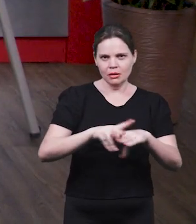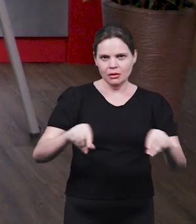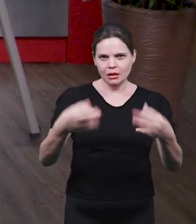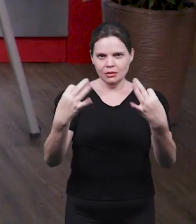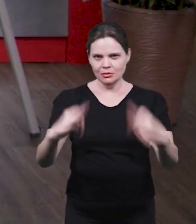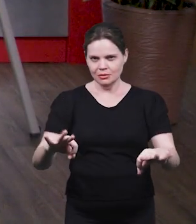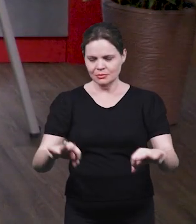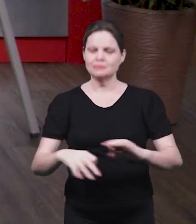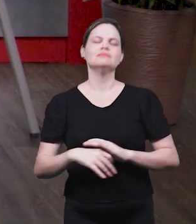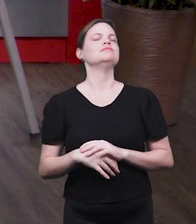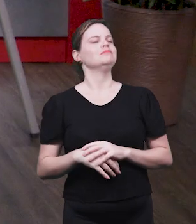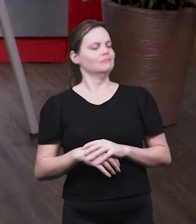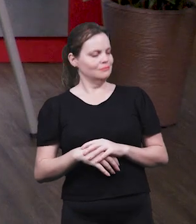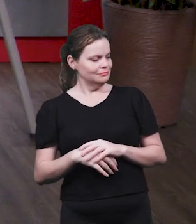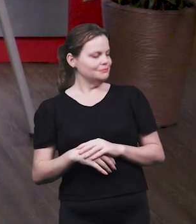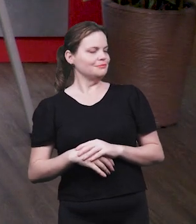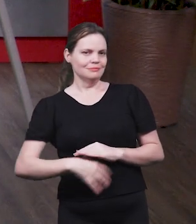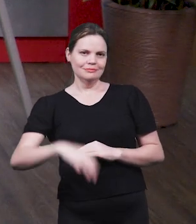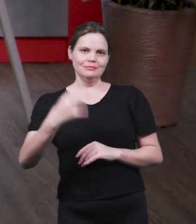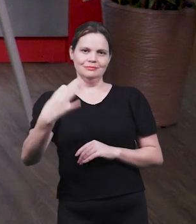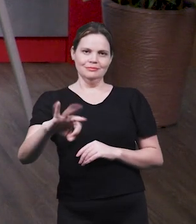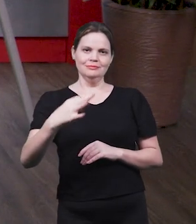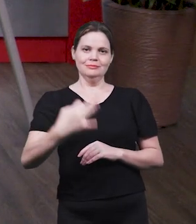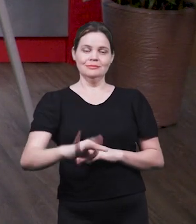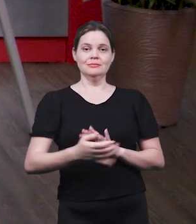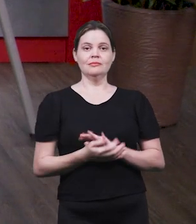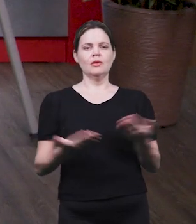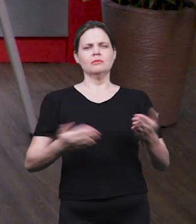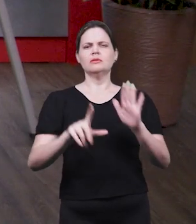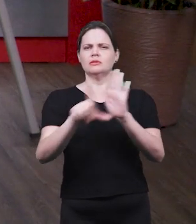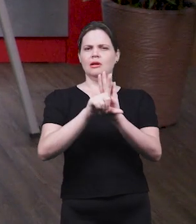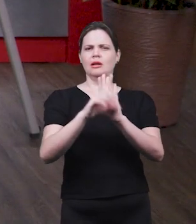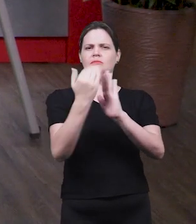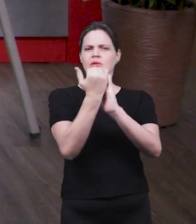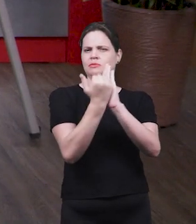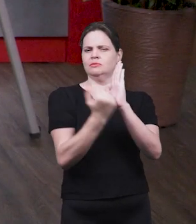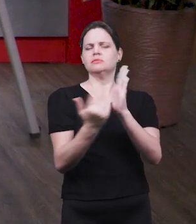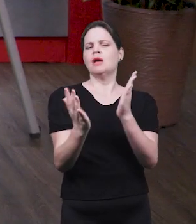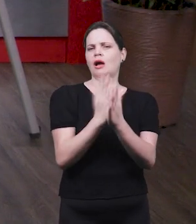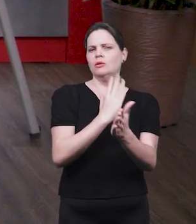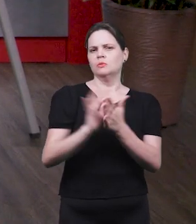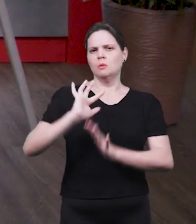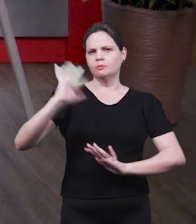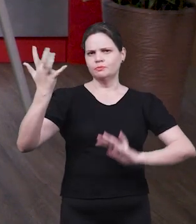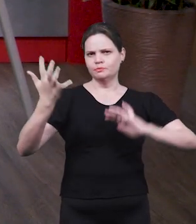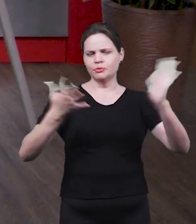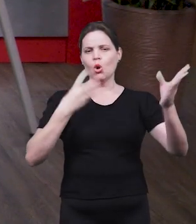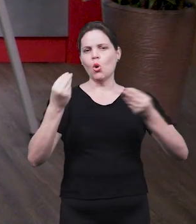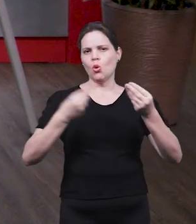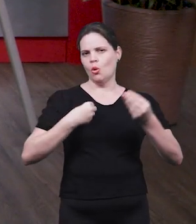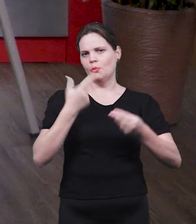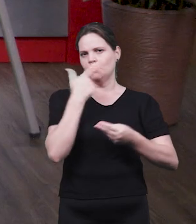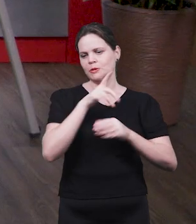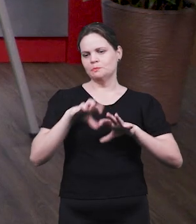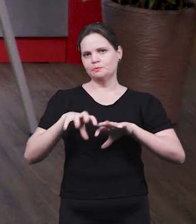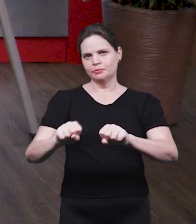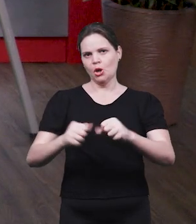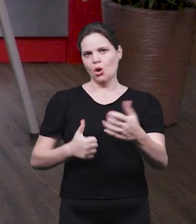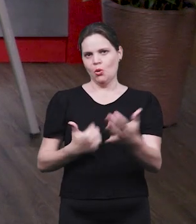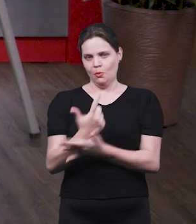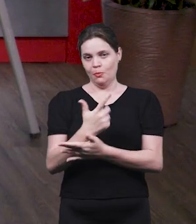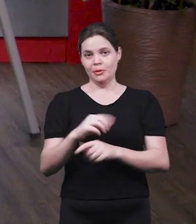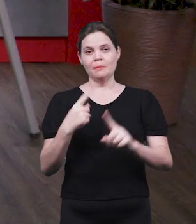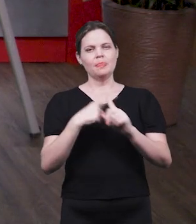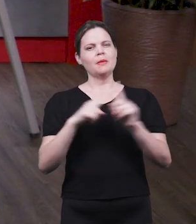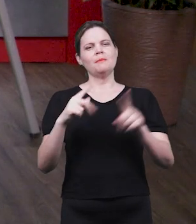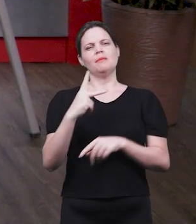Hoje a legislação vigente hoje prevê algumas situações também de aquisição, mas nessa PEC ela